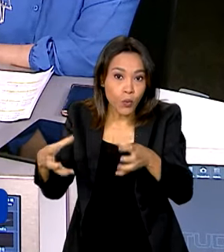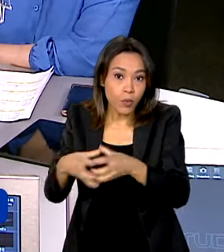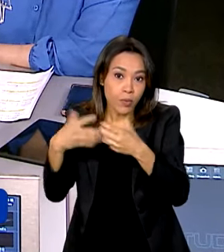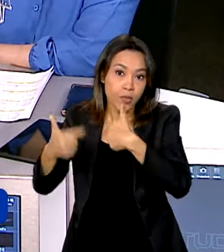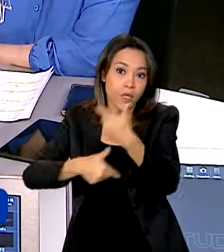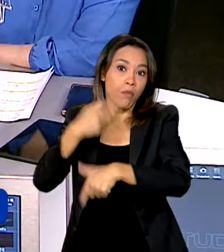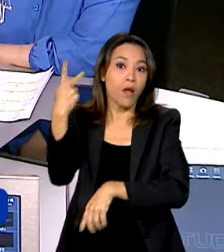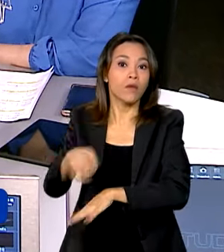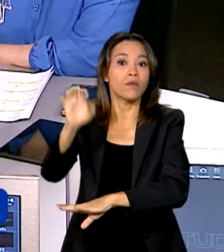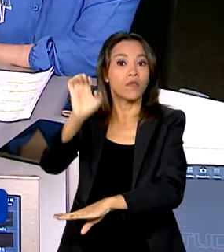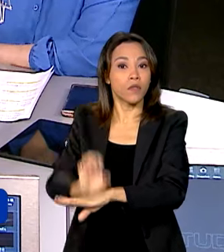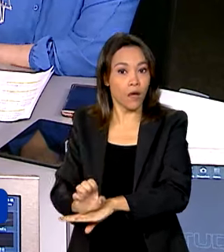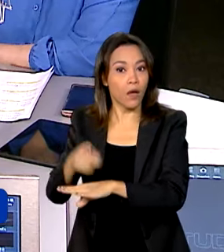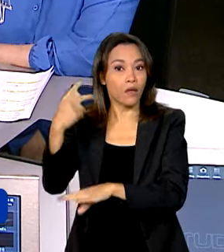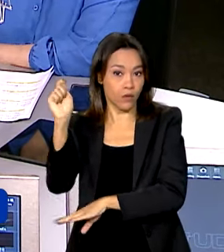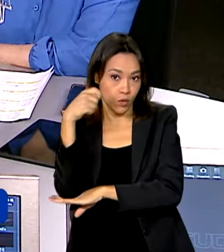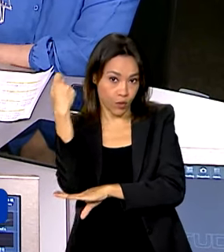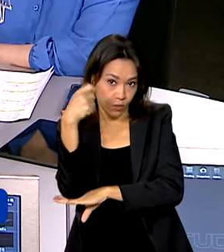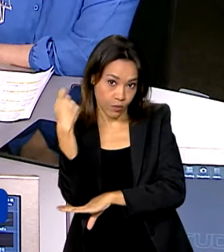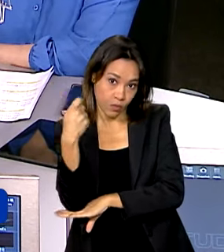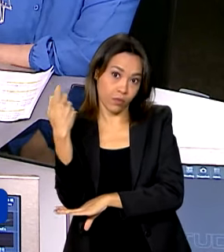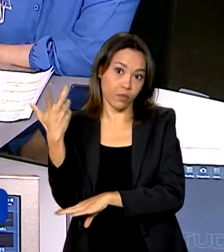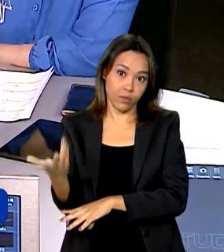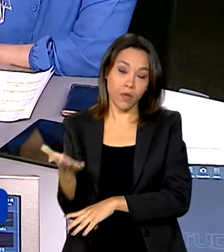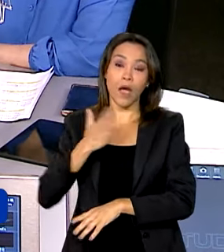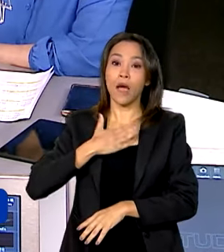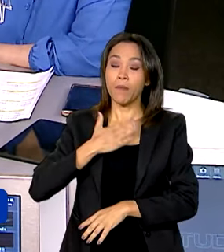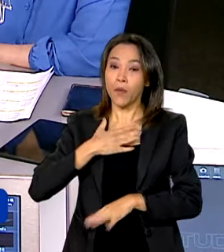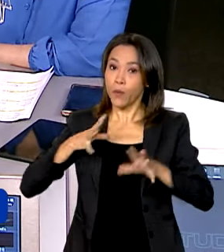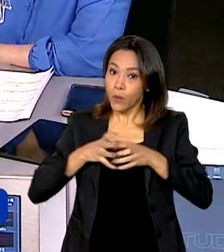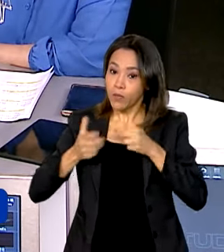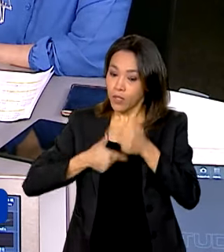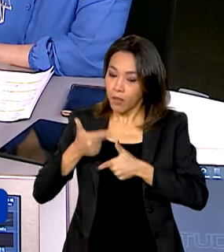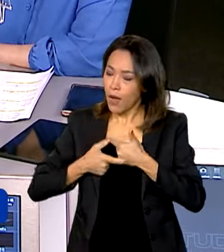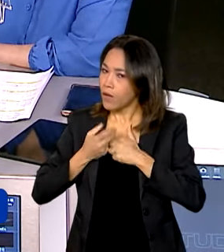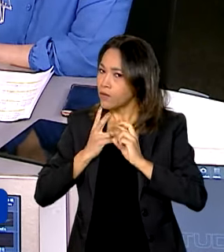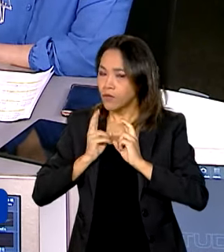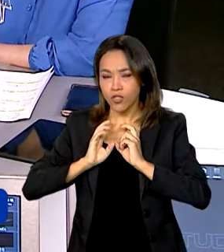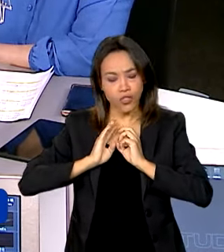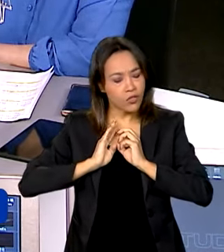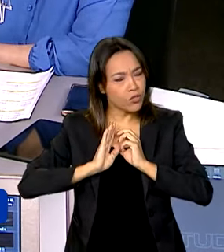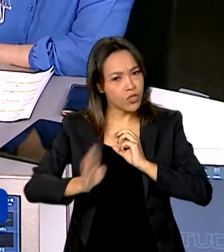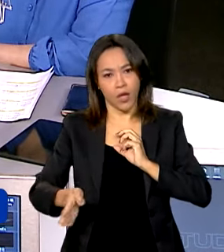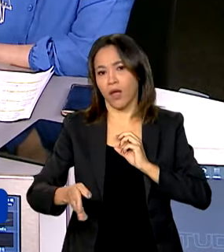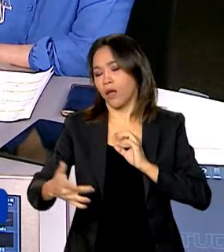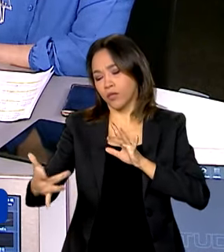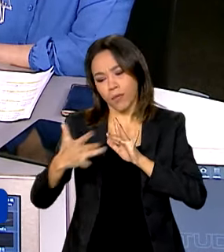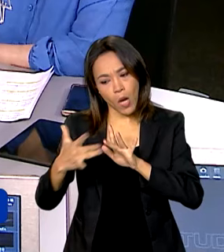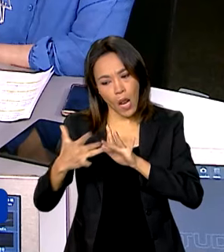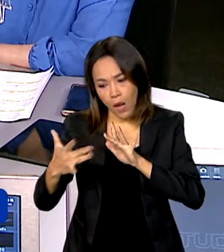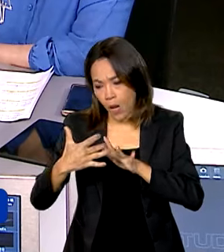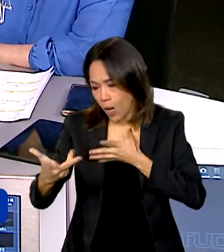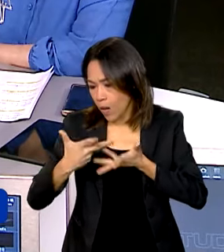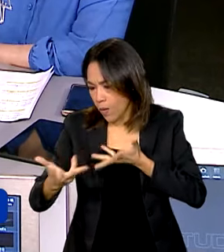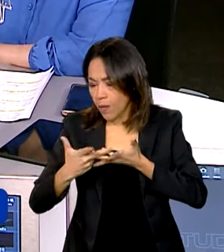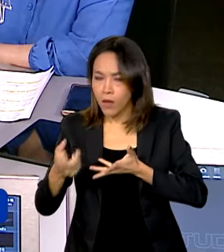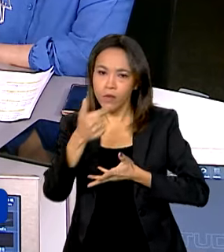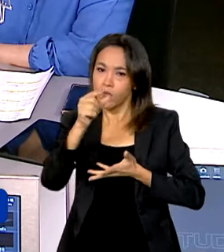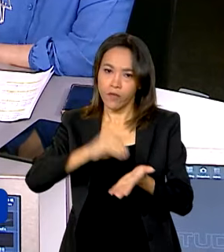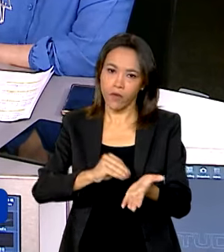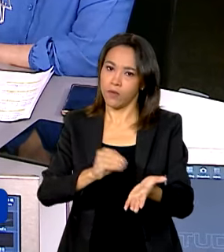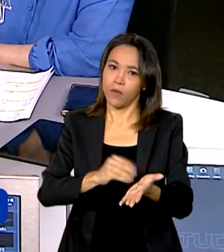Eduardo Leite a minha equipe faz direto com os municípios então não tem faltado nem recurso nem